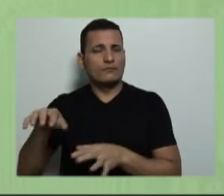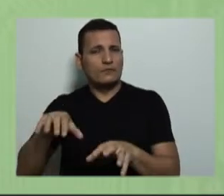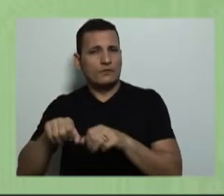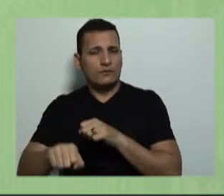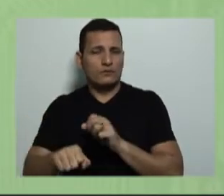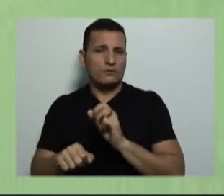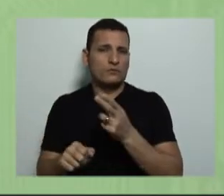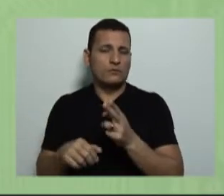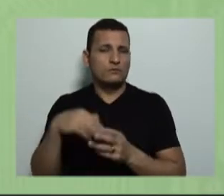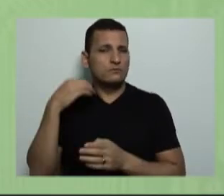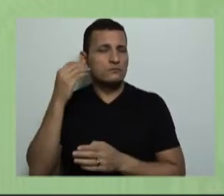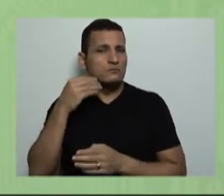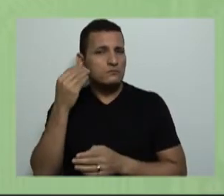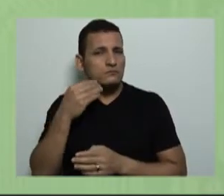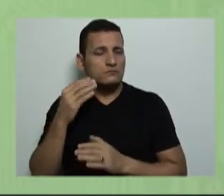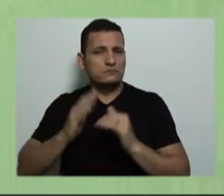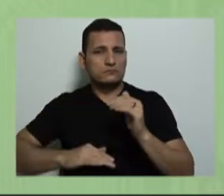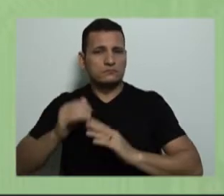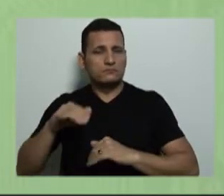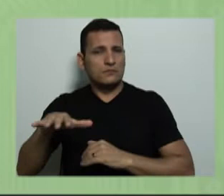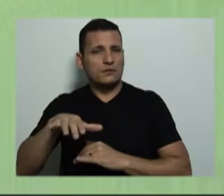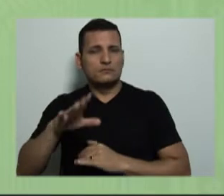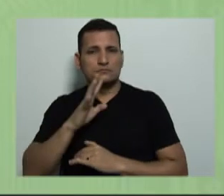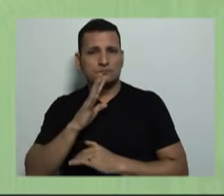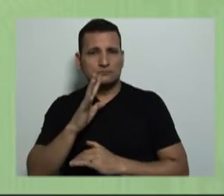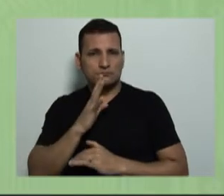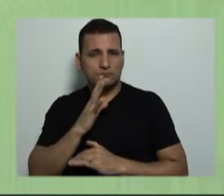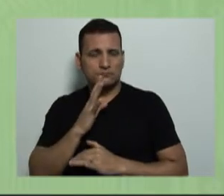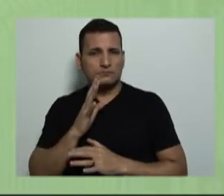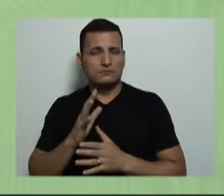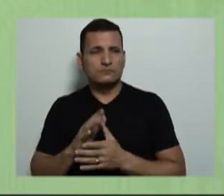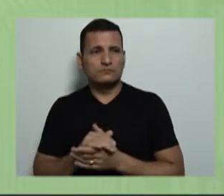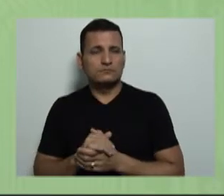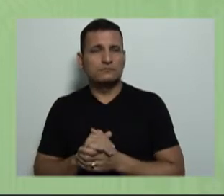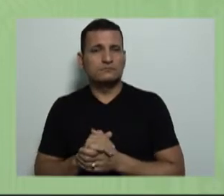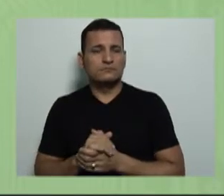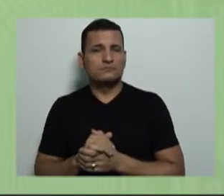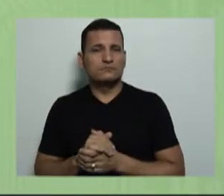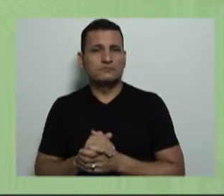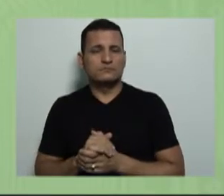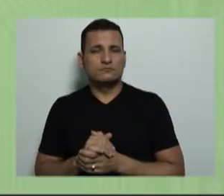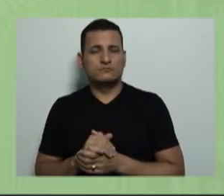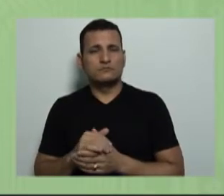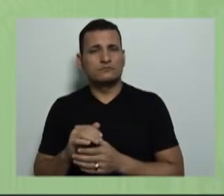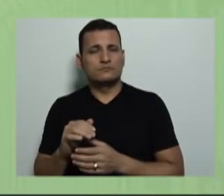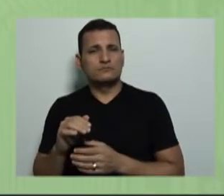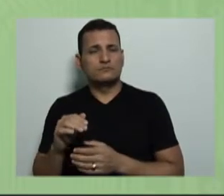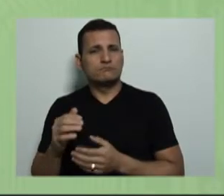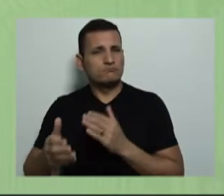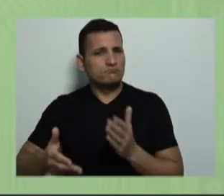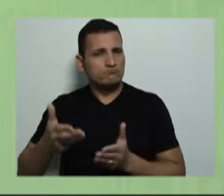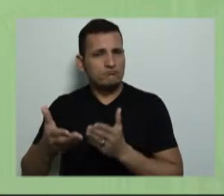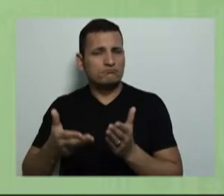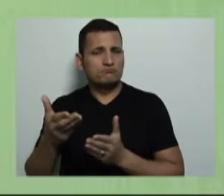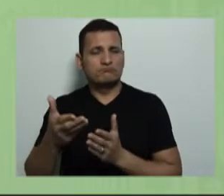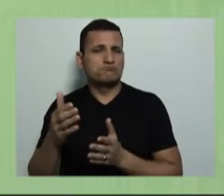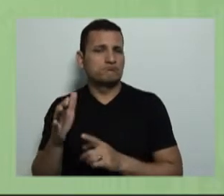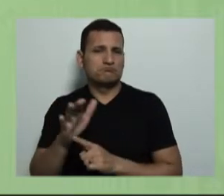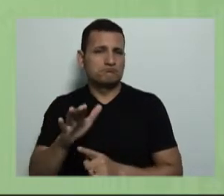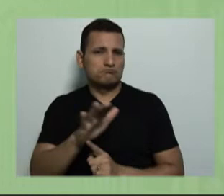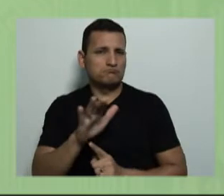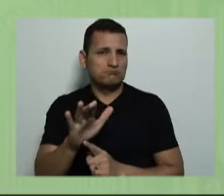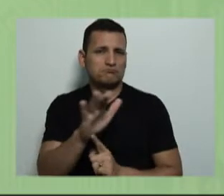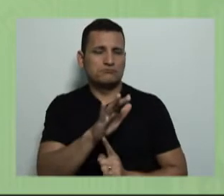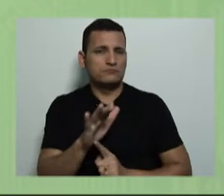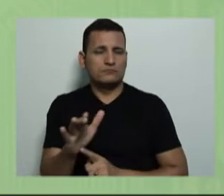ou experiência profissional na área de conhecimento requerida pelo estágio para atender a até 10 estagiários